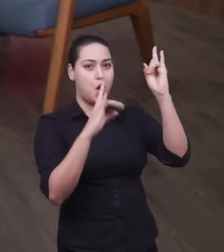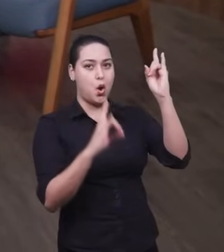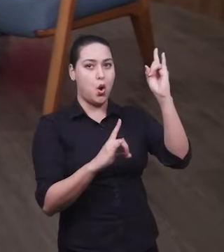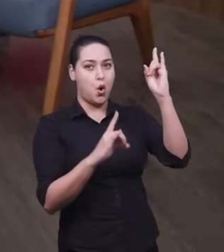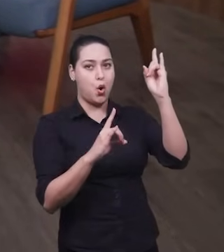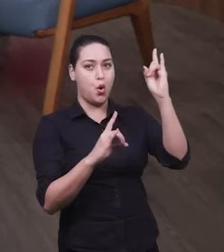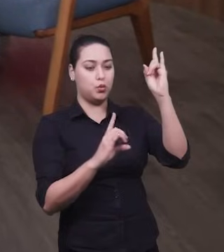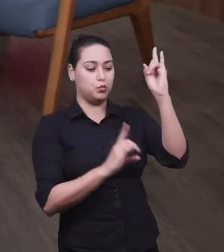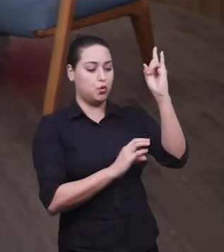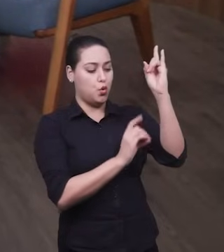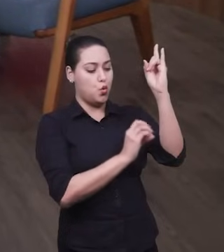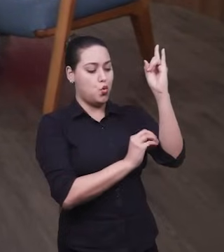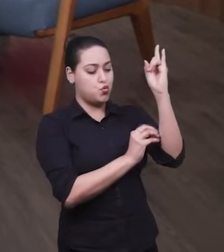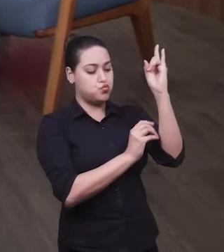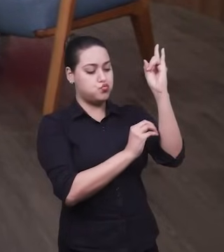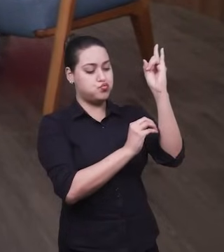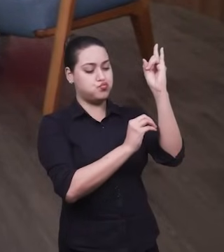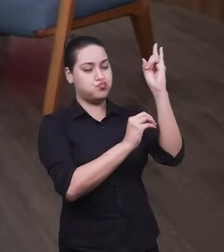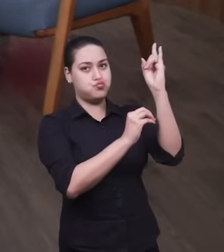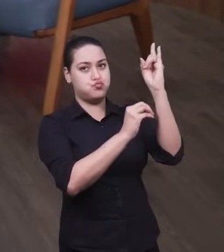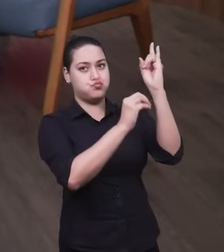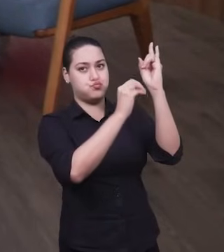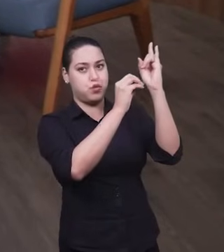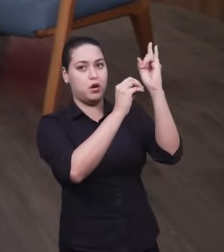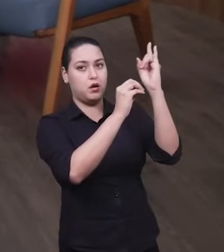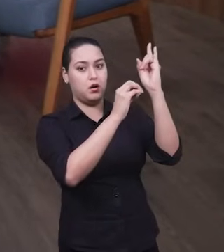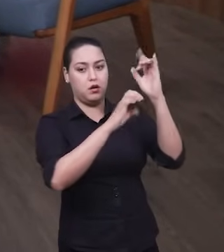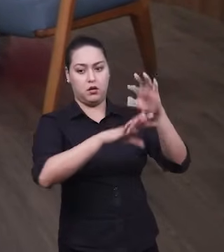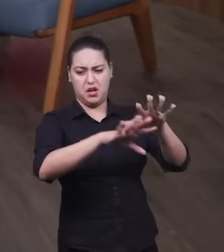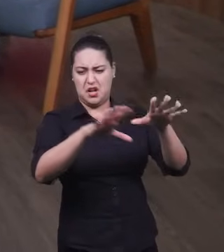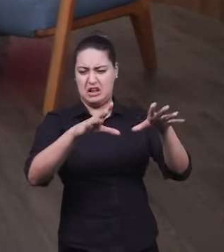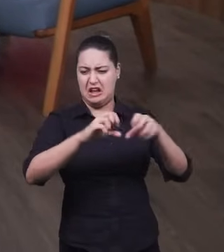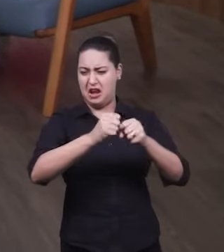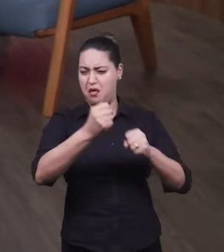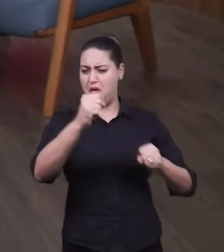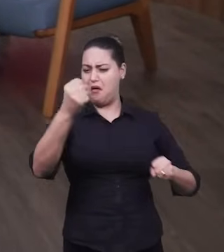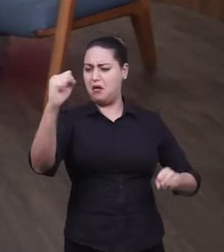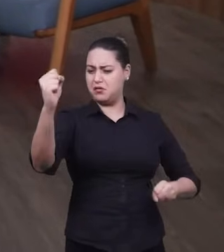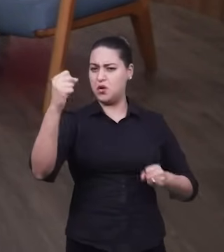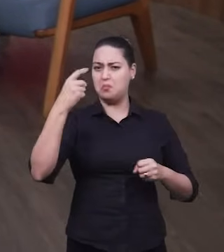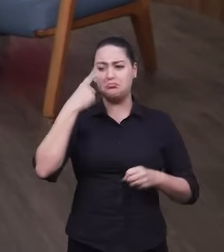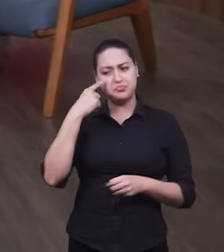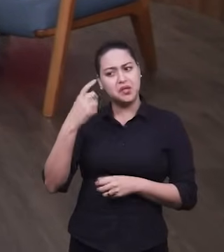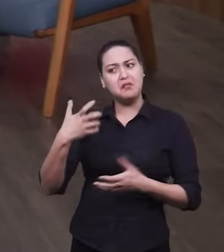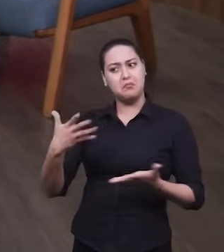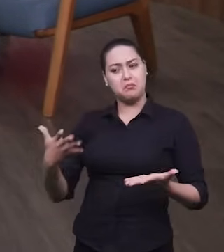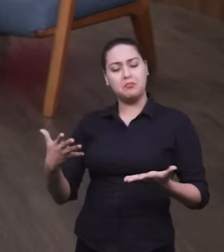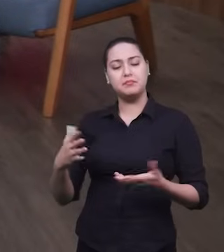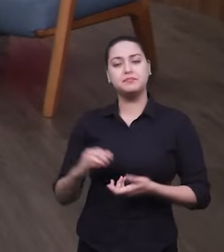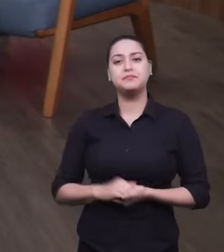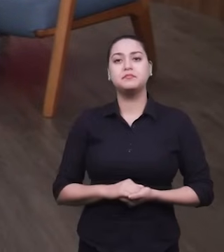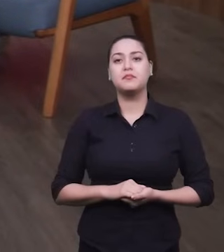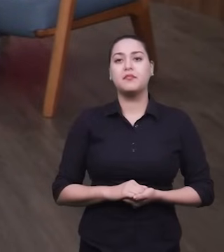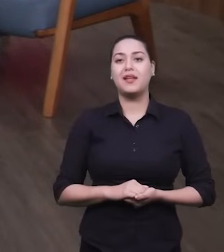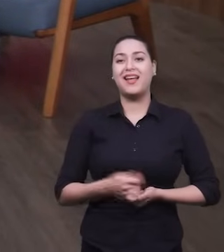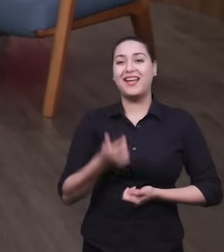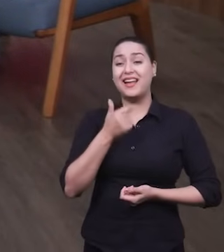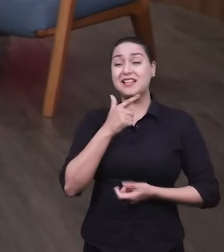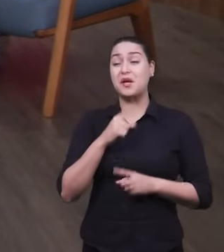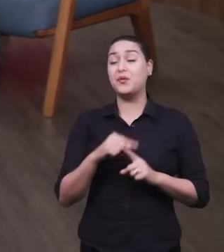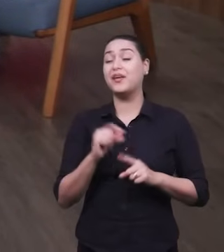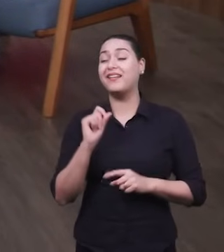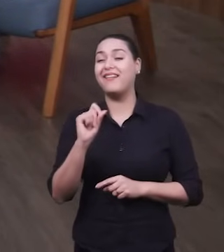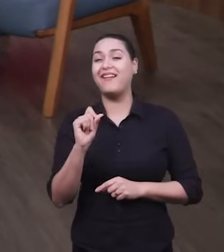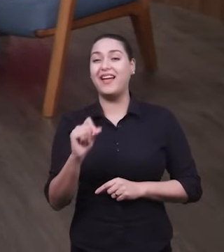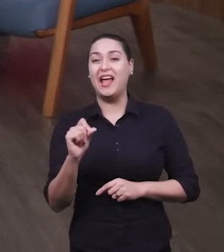o elevador é bem grande, né, espaçoso e tal, até chama a atenção de quem vai lá. E é muito engraçado,